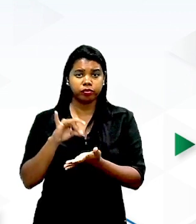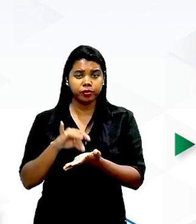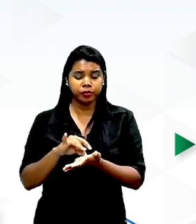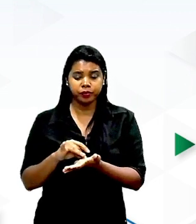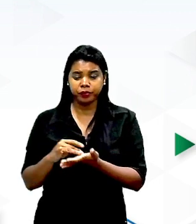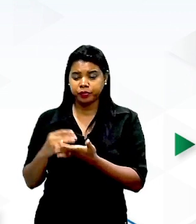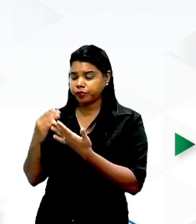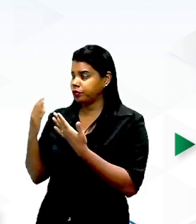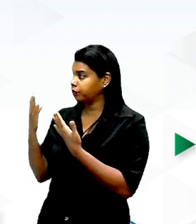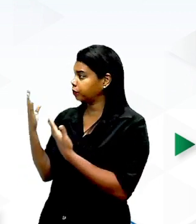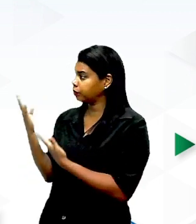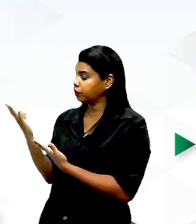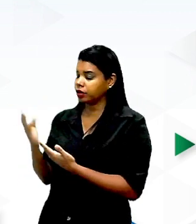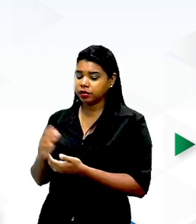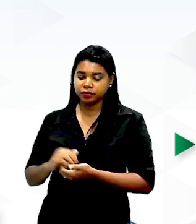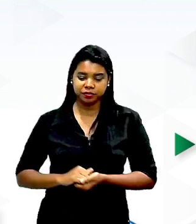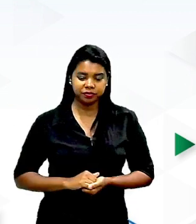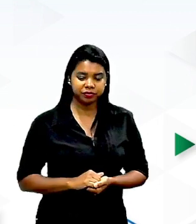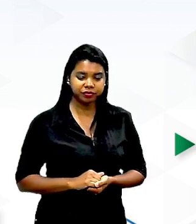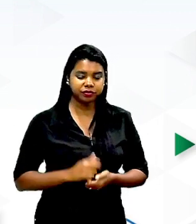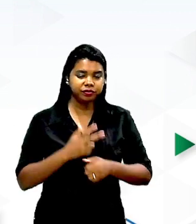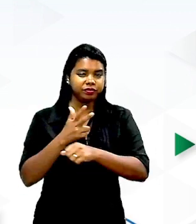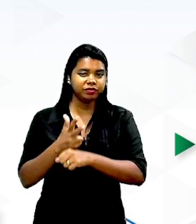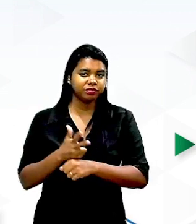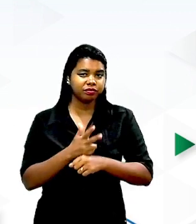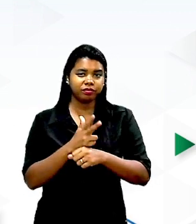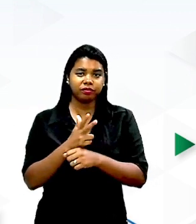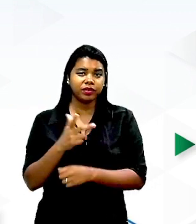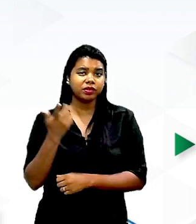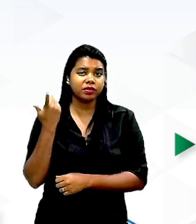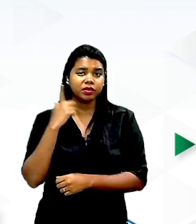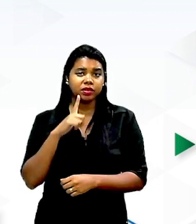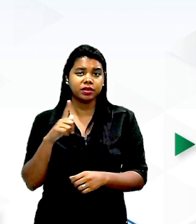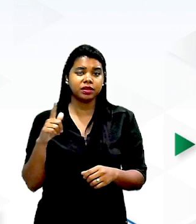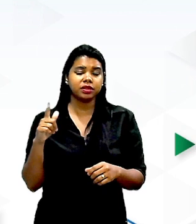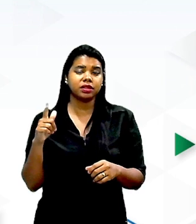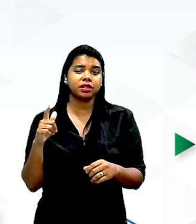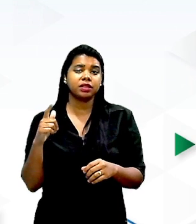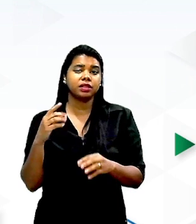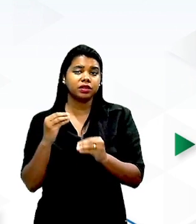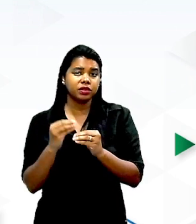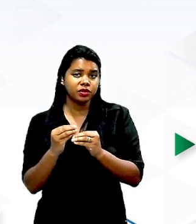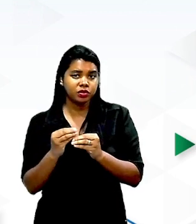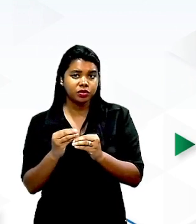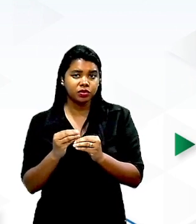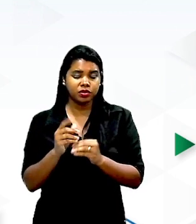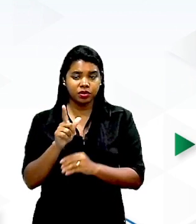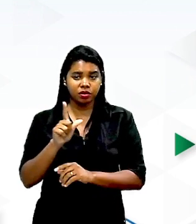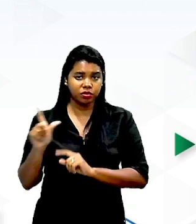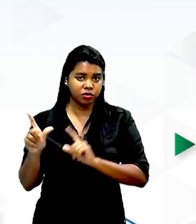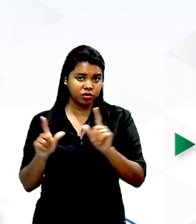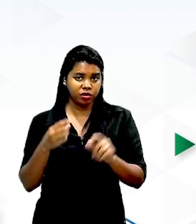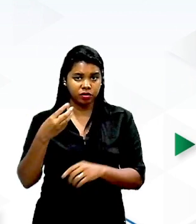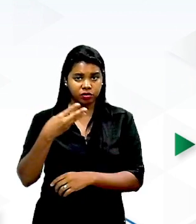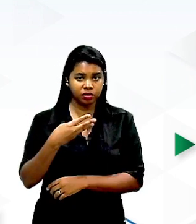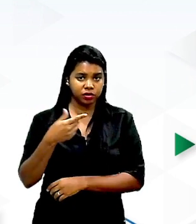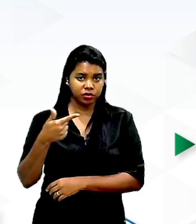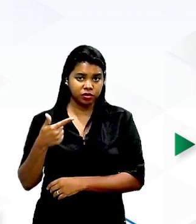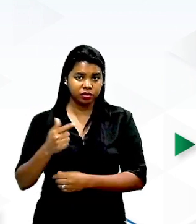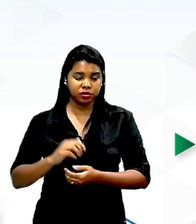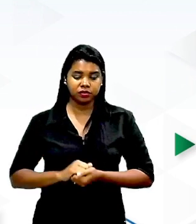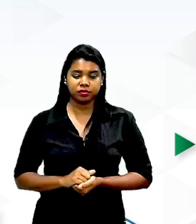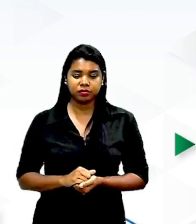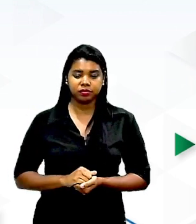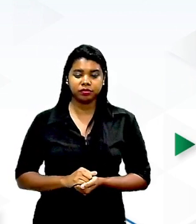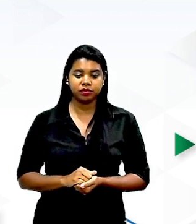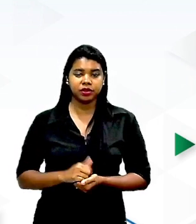que você está vendo aí abaixo do teu vídeo, eu não vou conseguir juntar esses dois outros lados, o de 3 e o de 2. Quando eles não